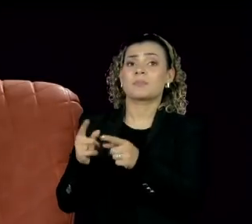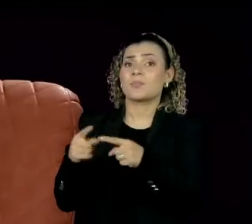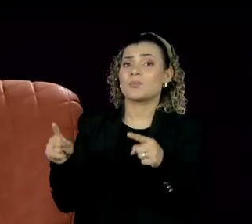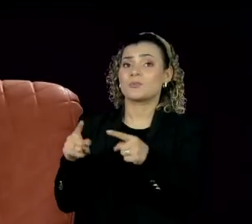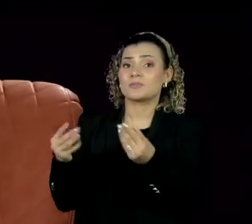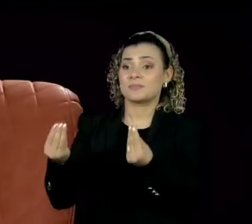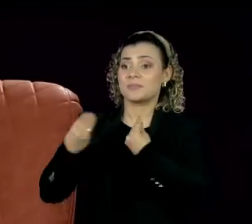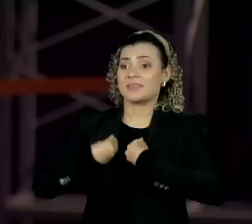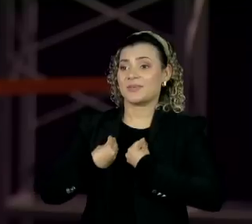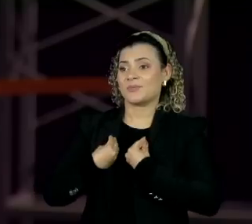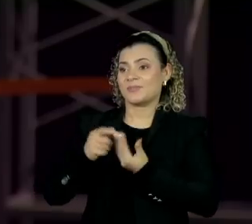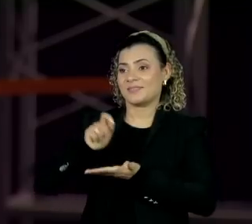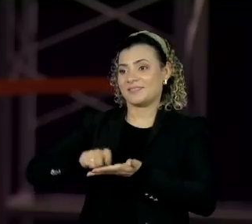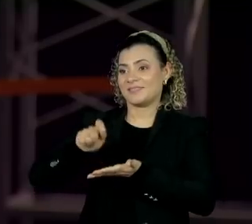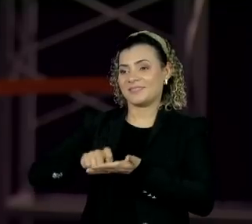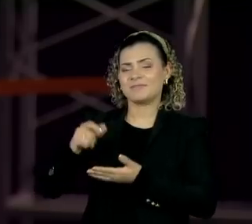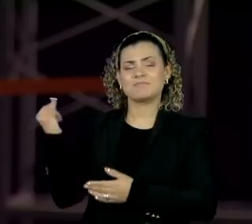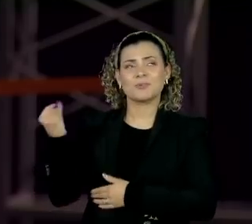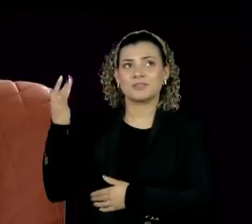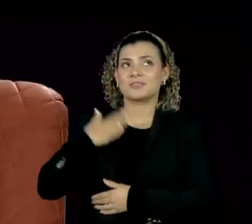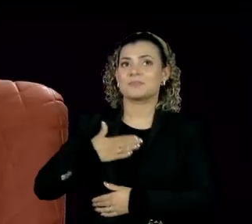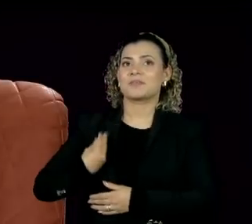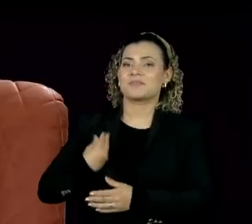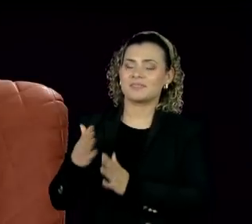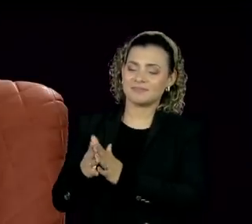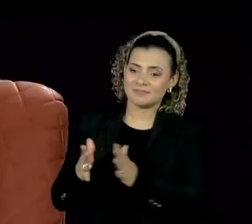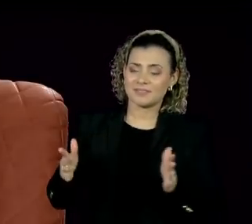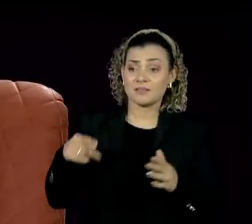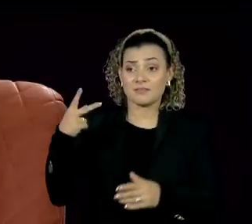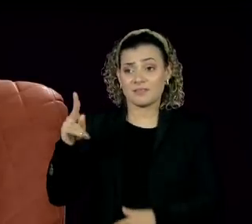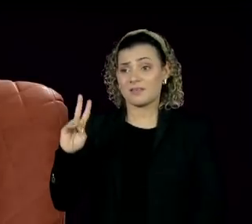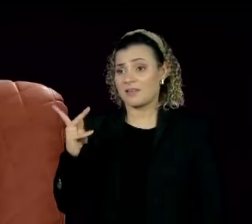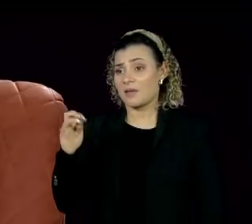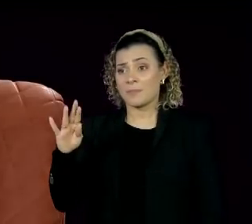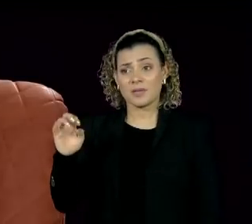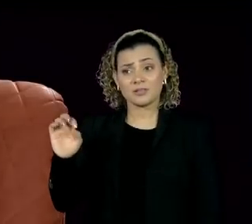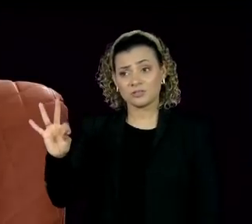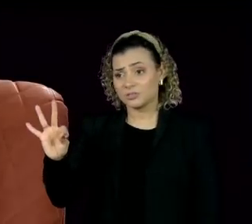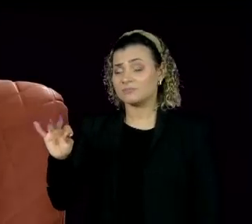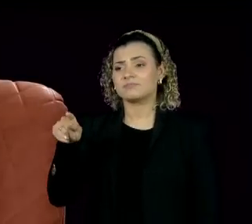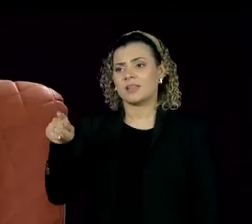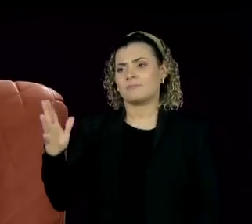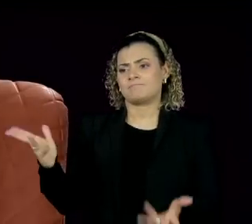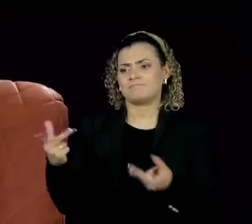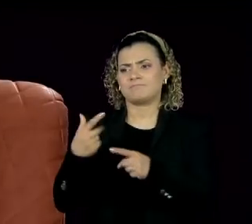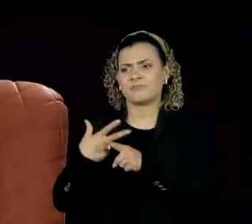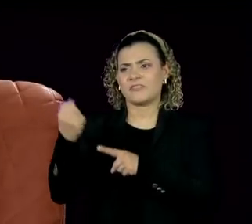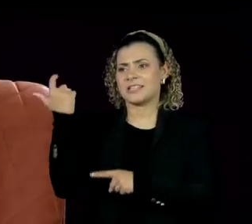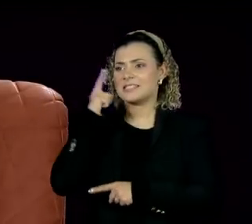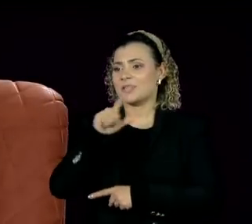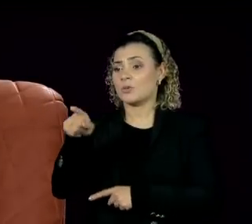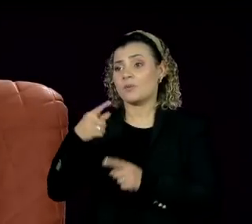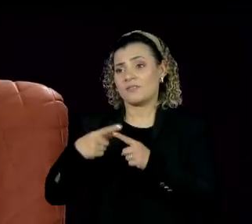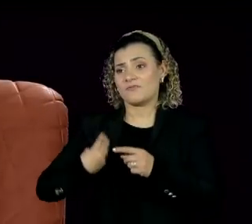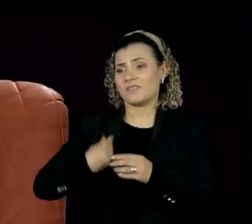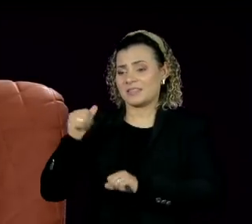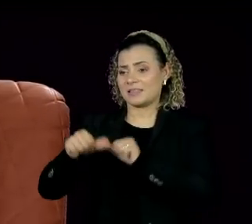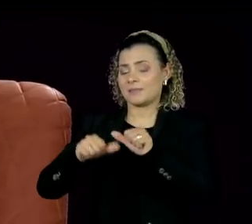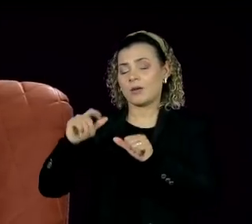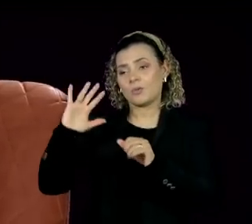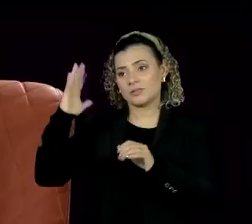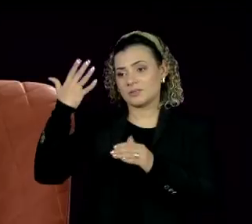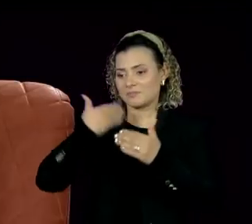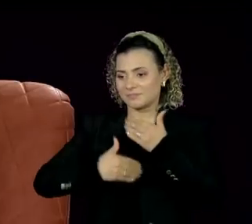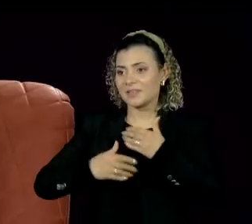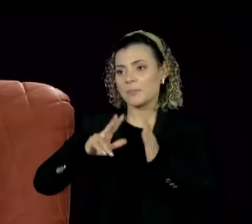para mim, que foi uma música muito importante na minha carreira. O Herbert é um vencedor, né? Depois de tudo que aconteceu na vida dele, ele